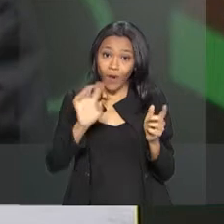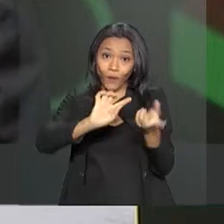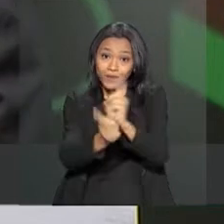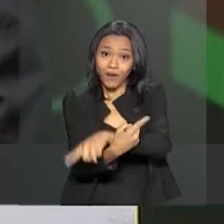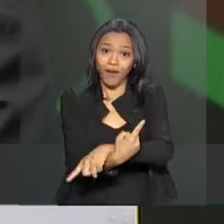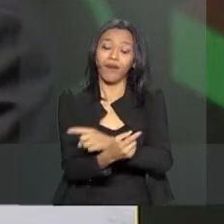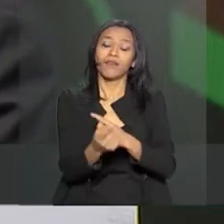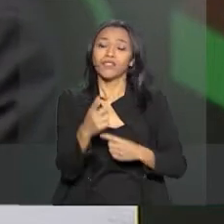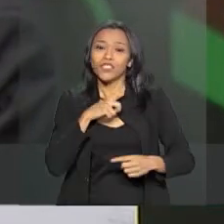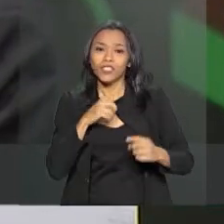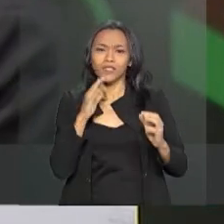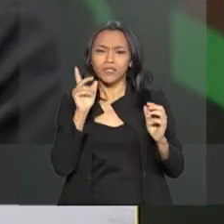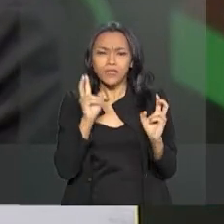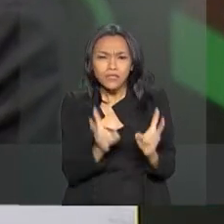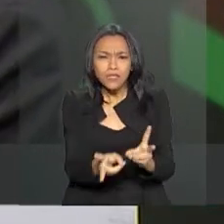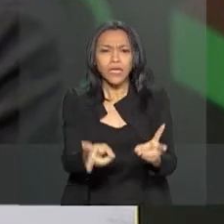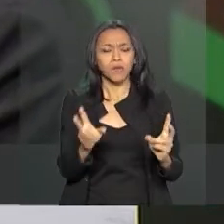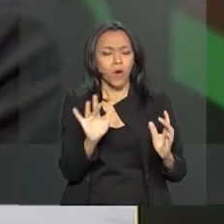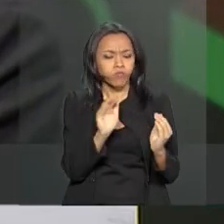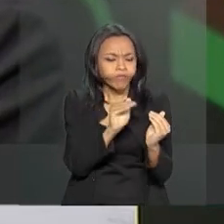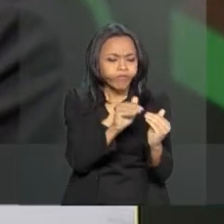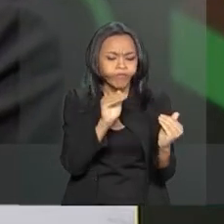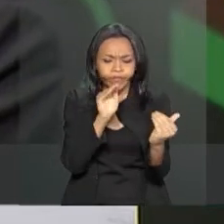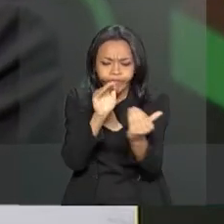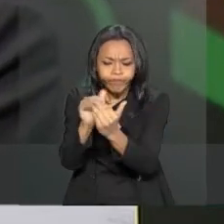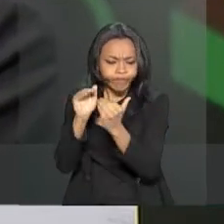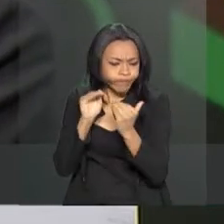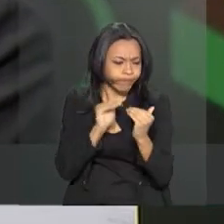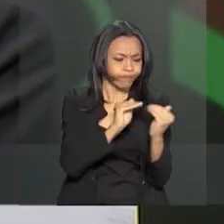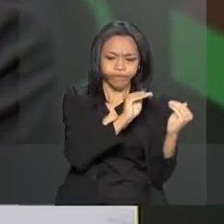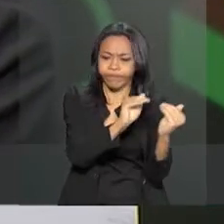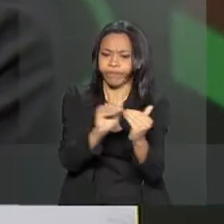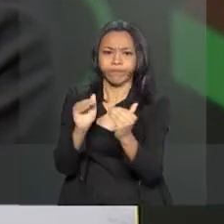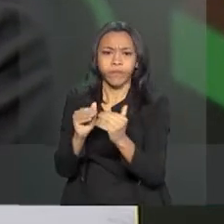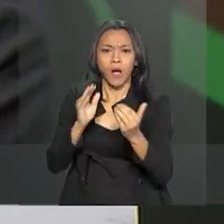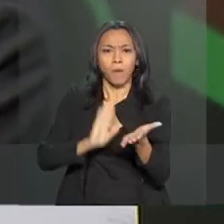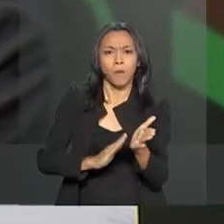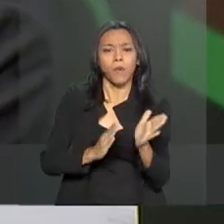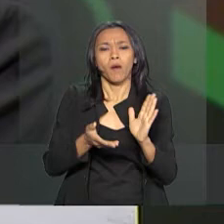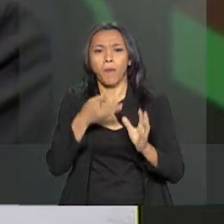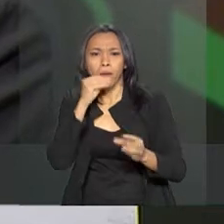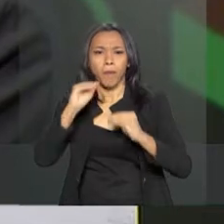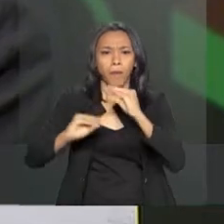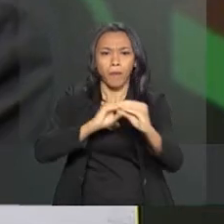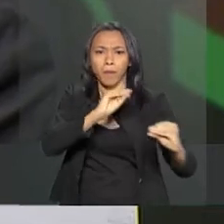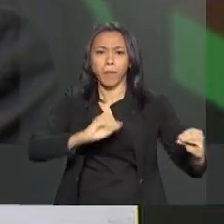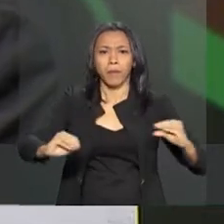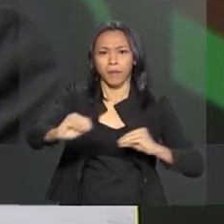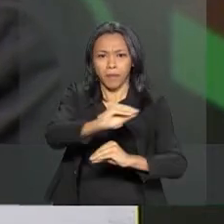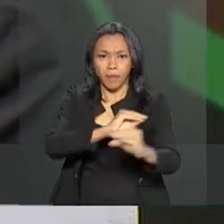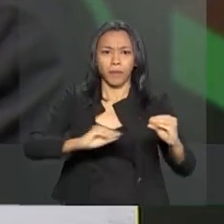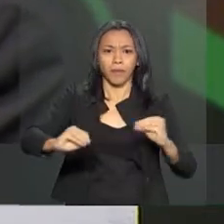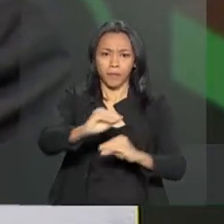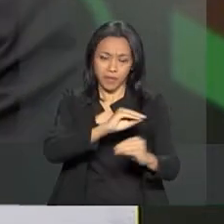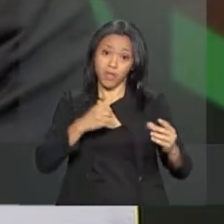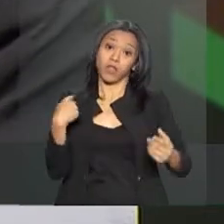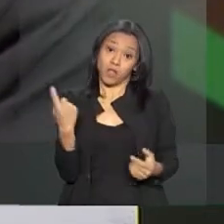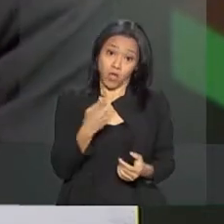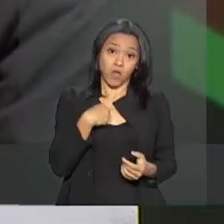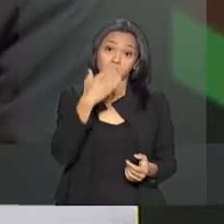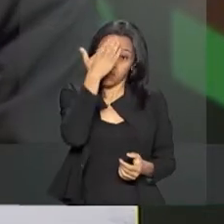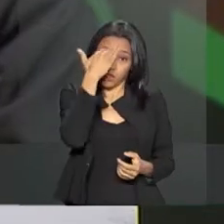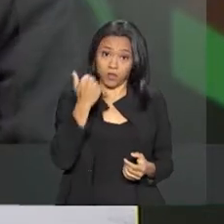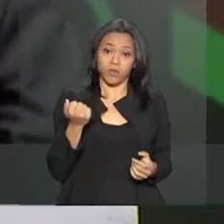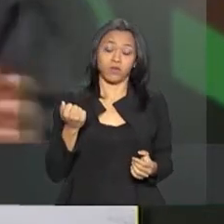era uma convergência absoluta de propósitos. Nós sabíamos que nós